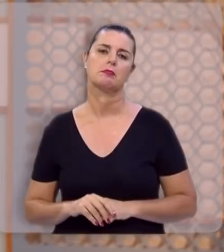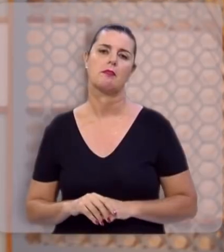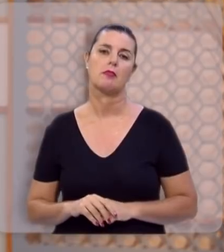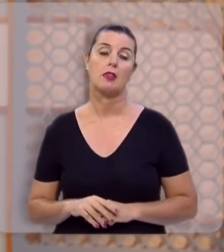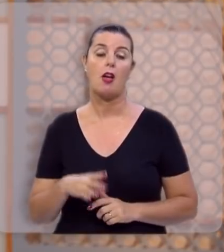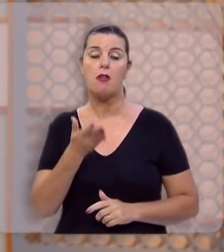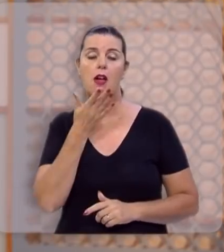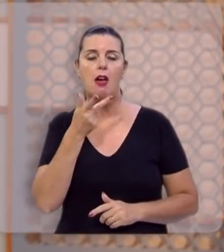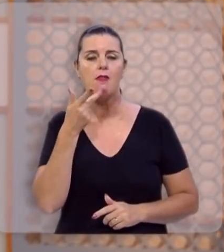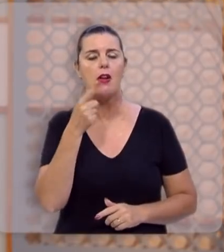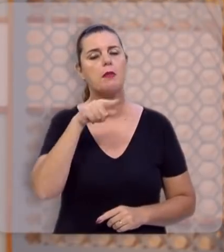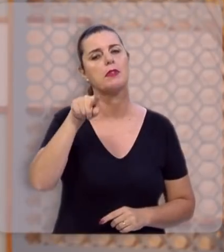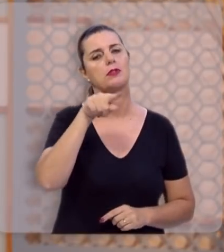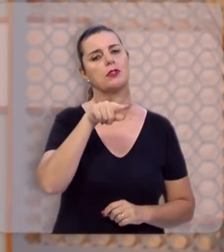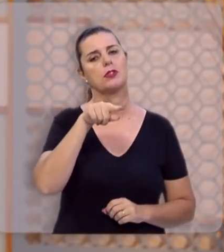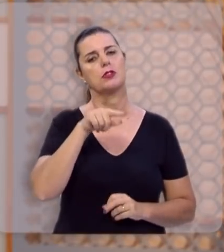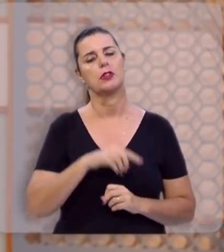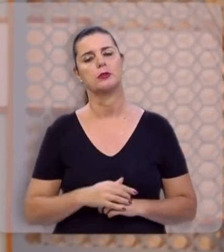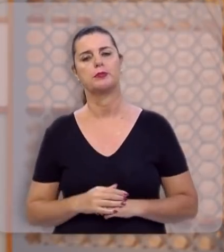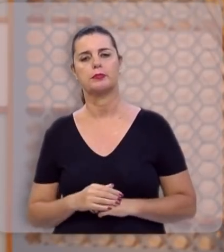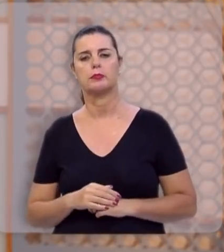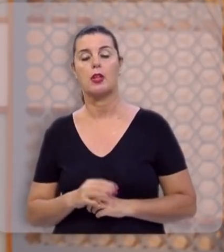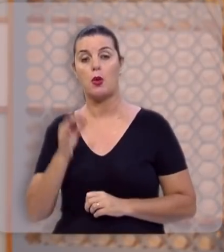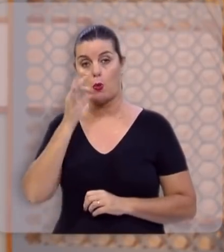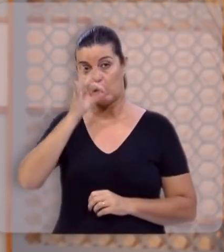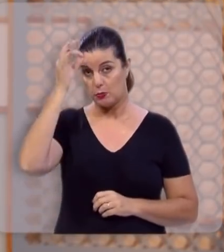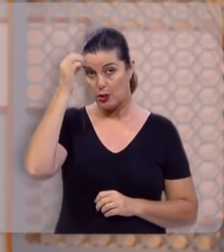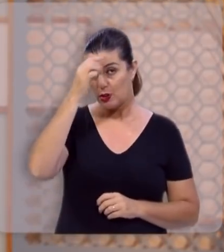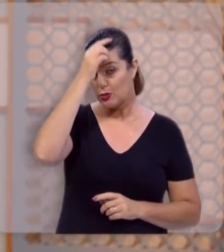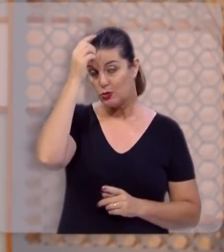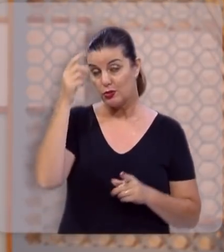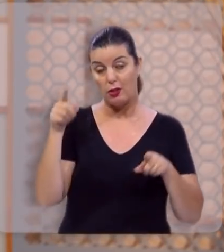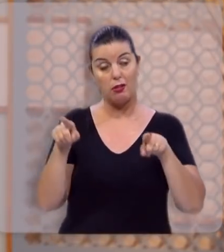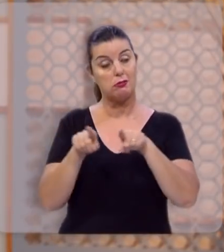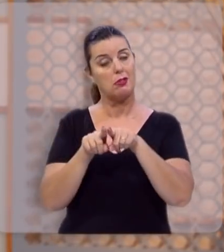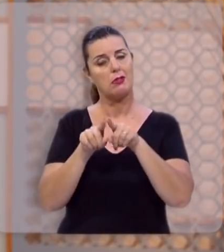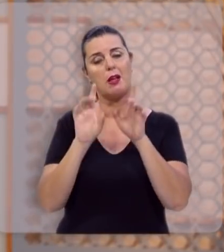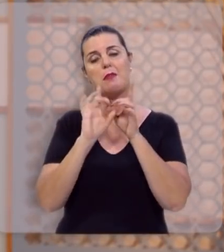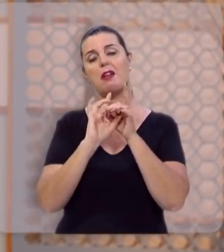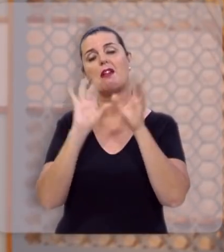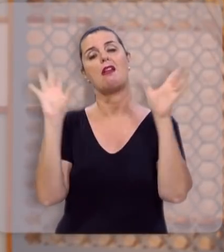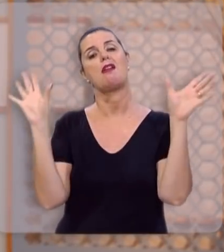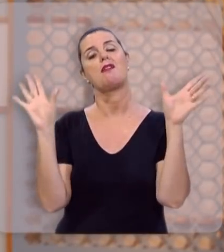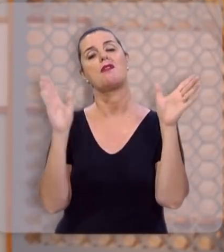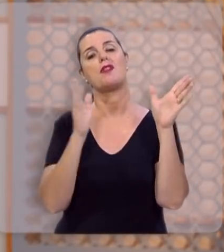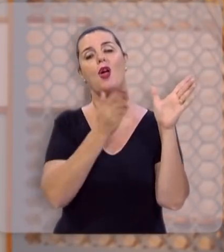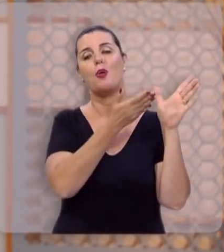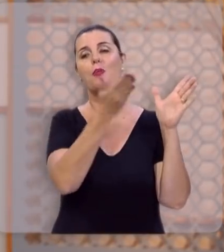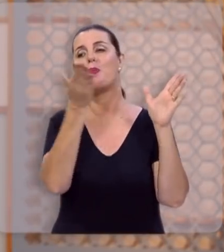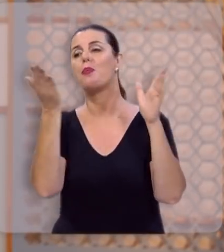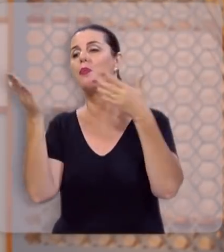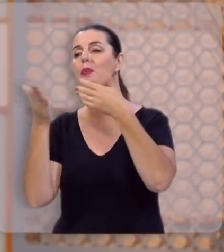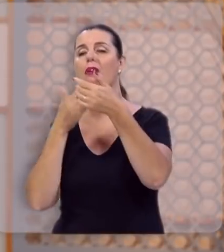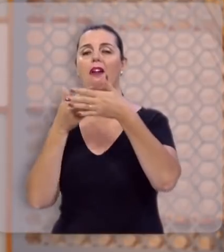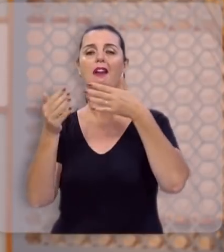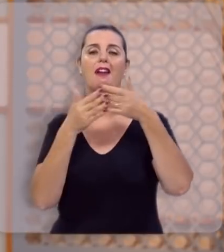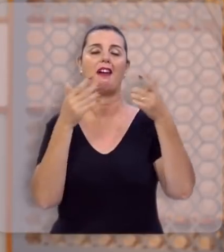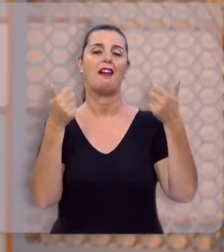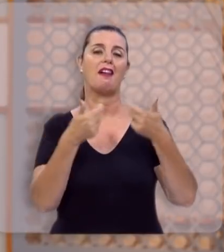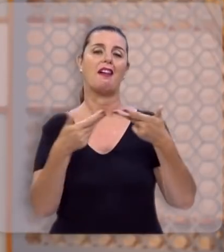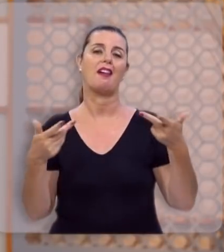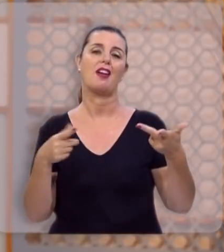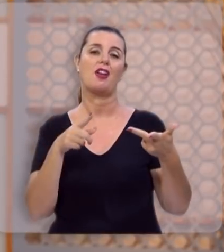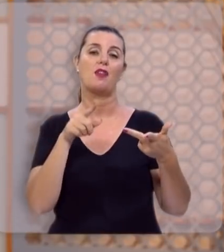para você que o Espírito Santo é soberano e livre. Ele sopra onde quer, onde você não